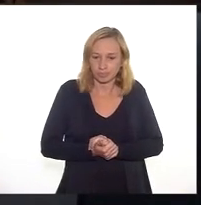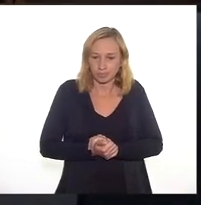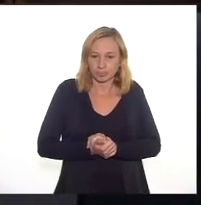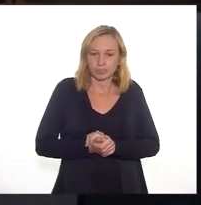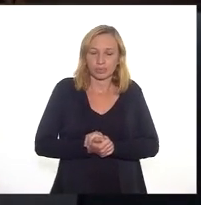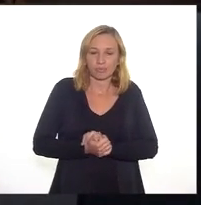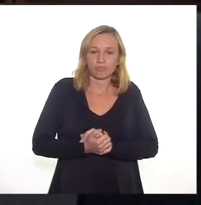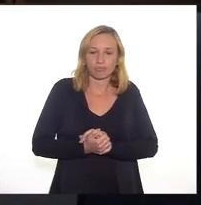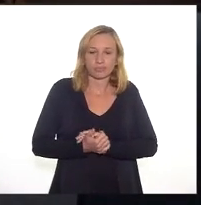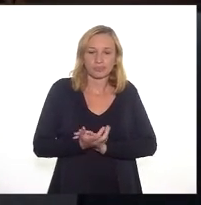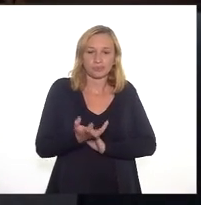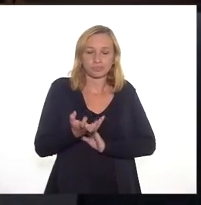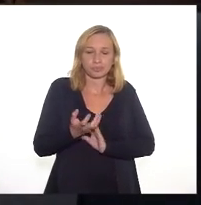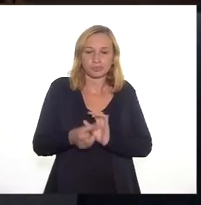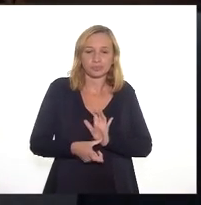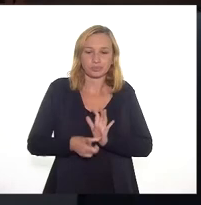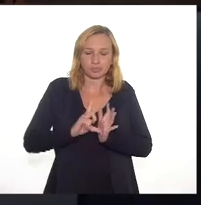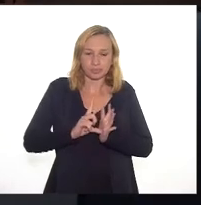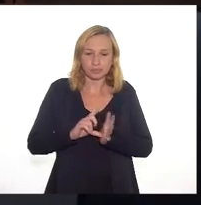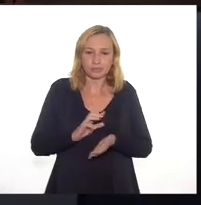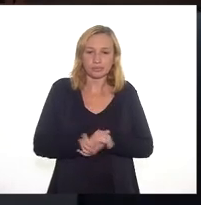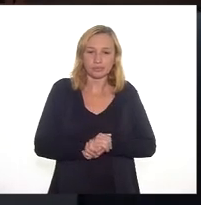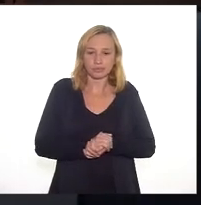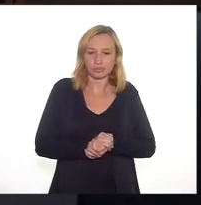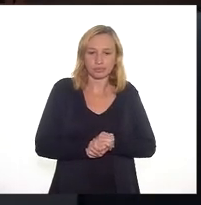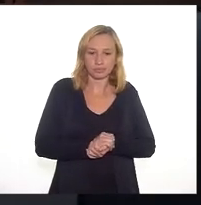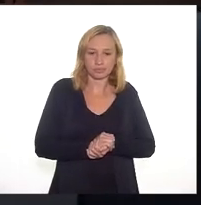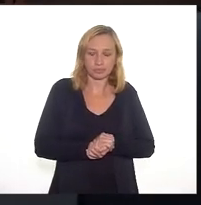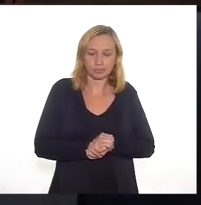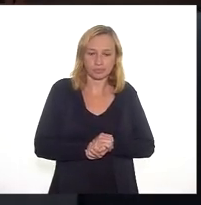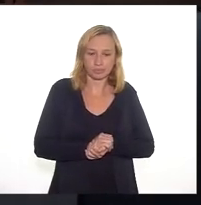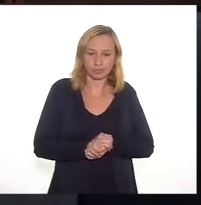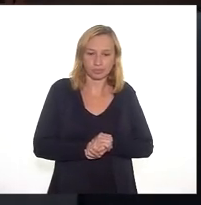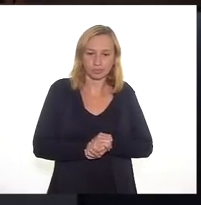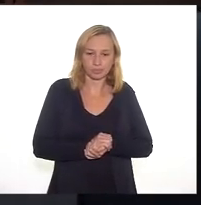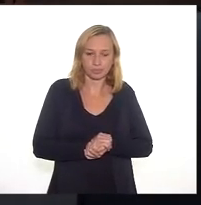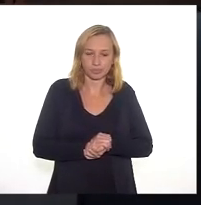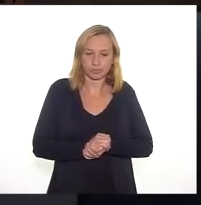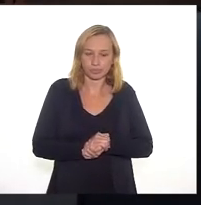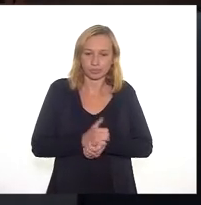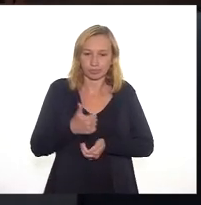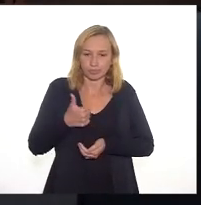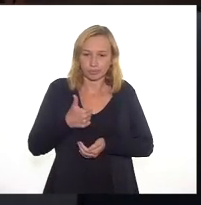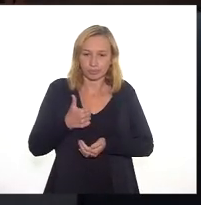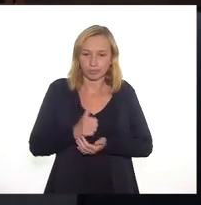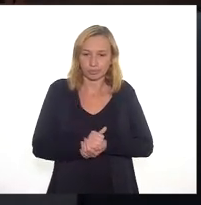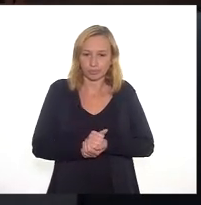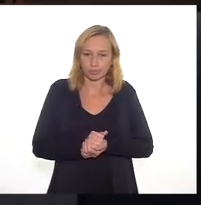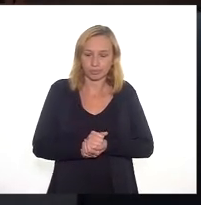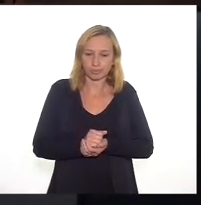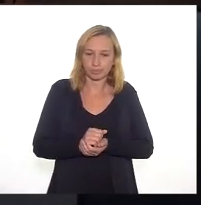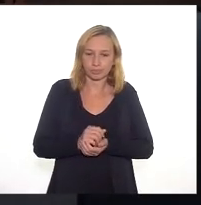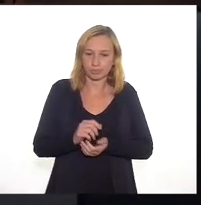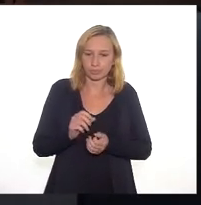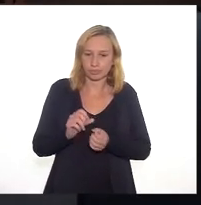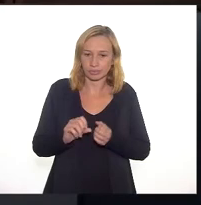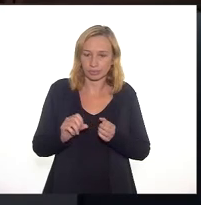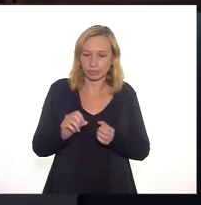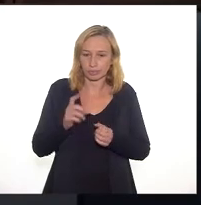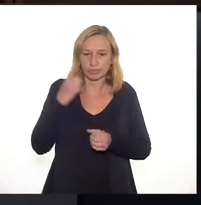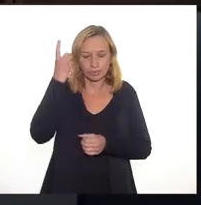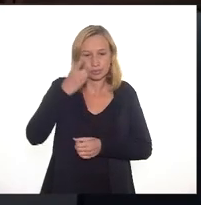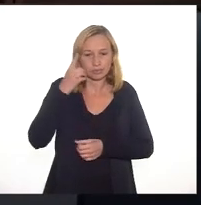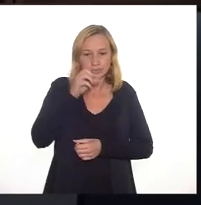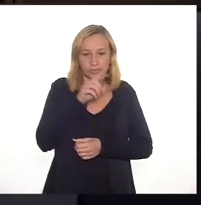Eu queria, antes de nós vamos ficar nessa primeiro, Márcio, porque eu quero convencer a deputada Zeidan a retirar